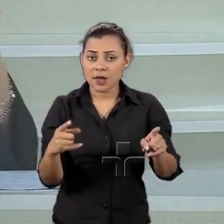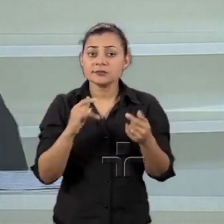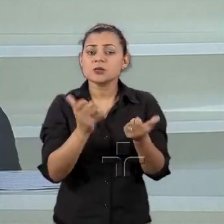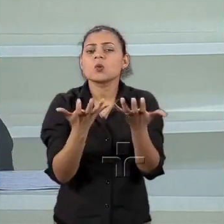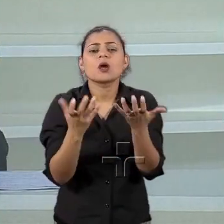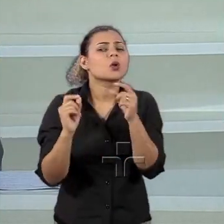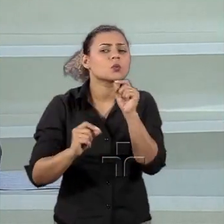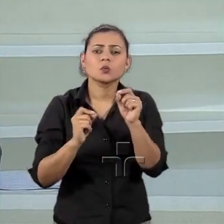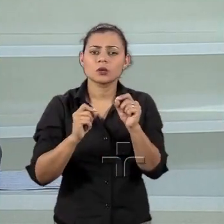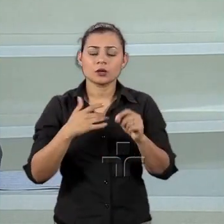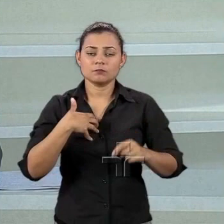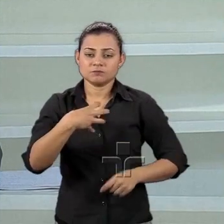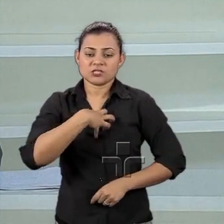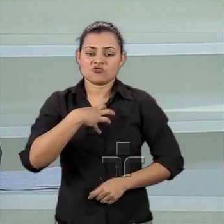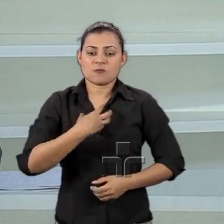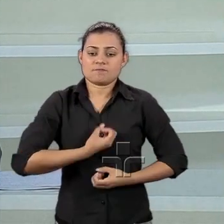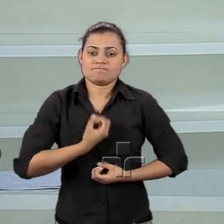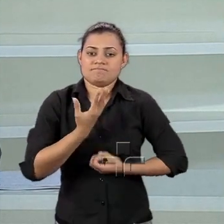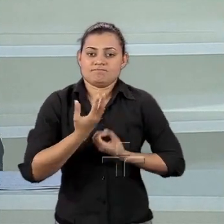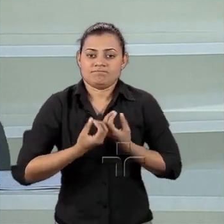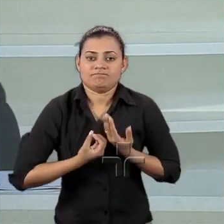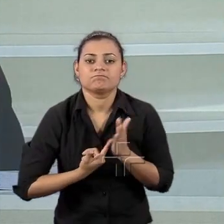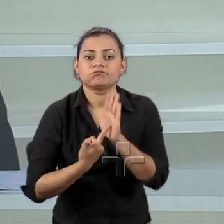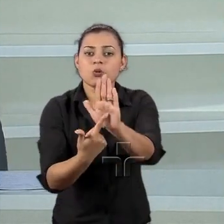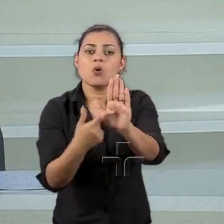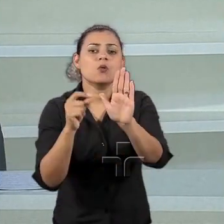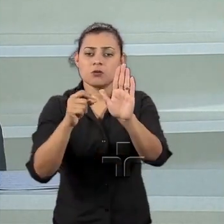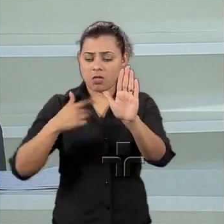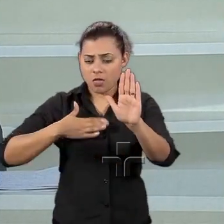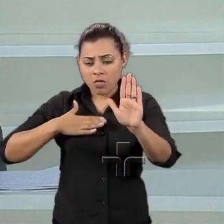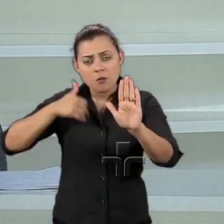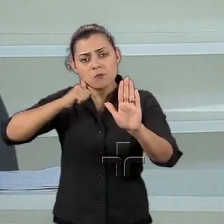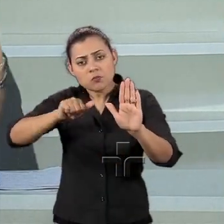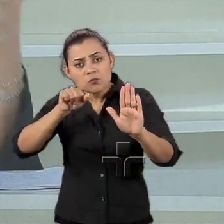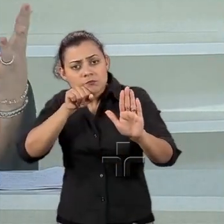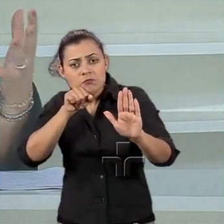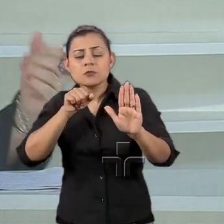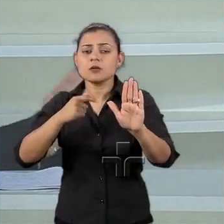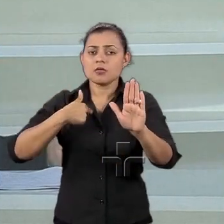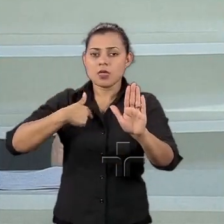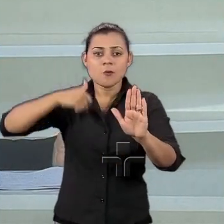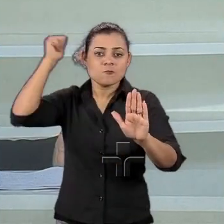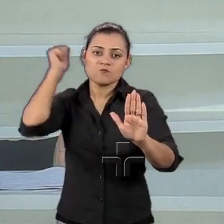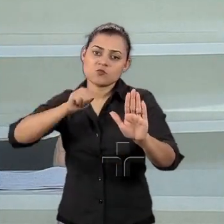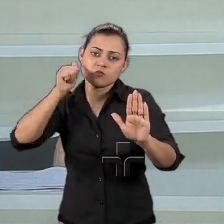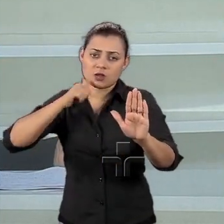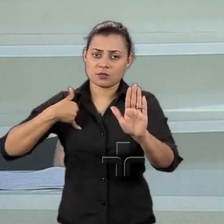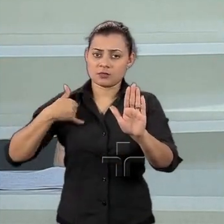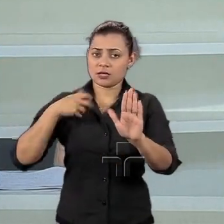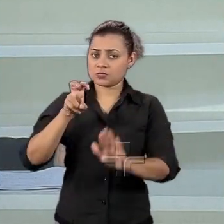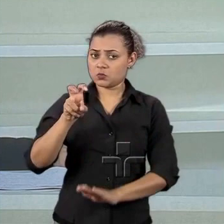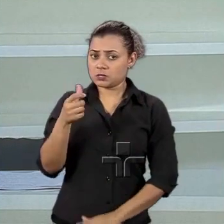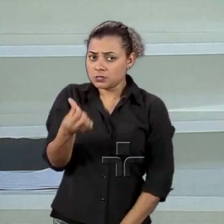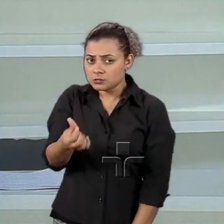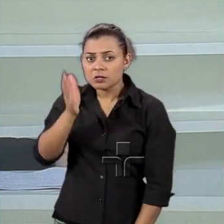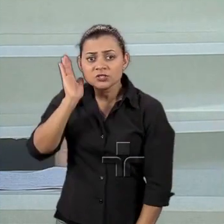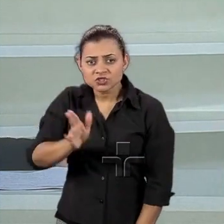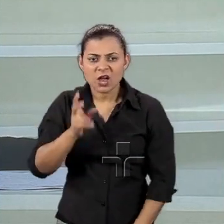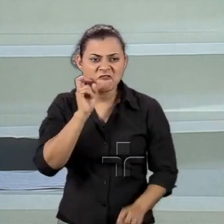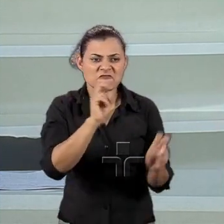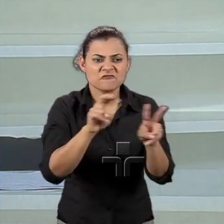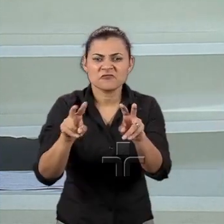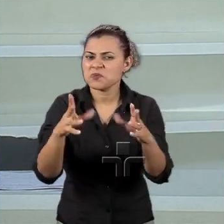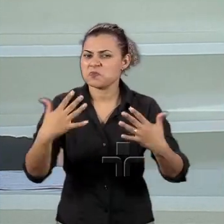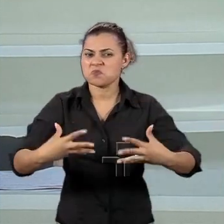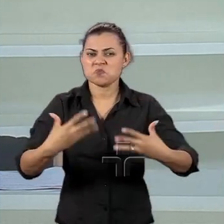apenas colocar o meu sentimento de mãe, mulher, a pouca experiência que tenho, com 56 anos de idade, já vi muita